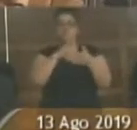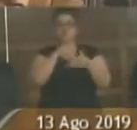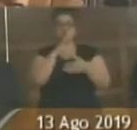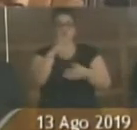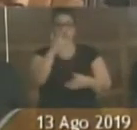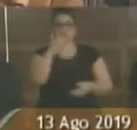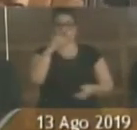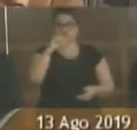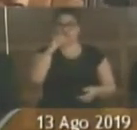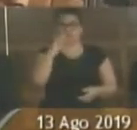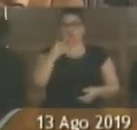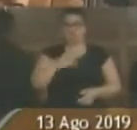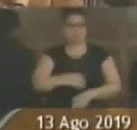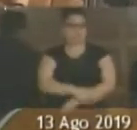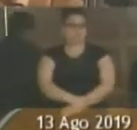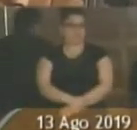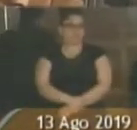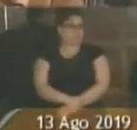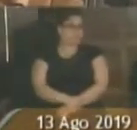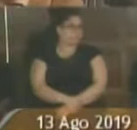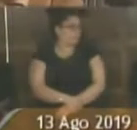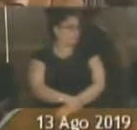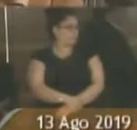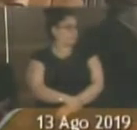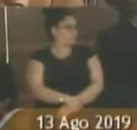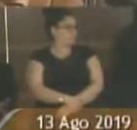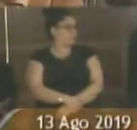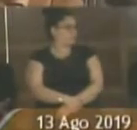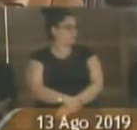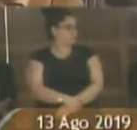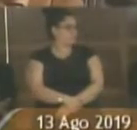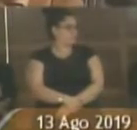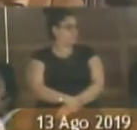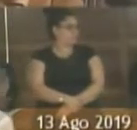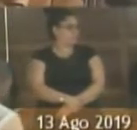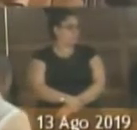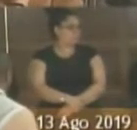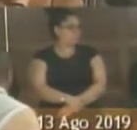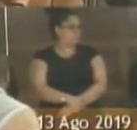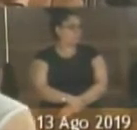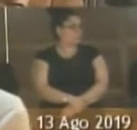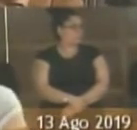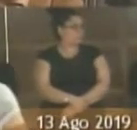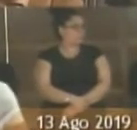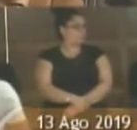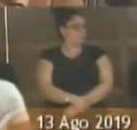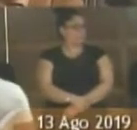293. Ok.